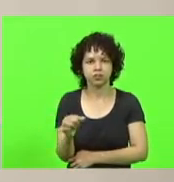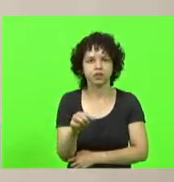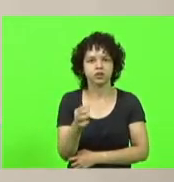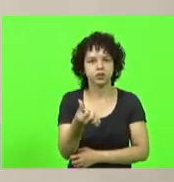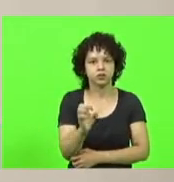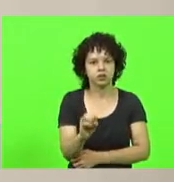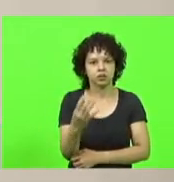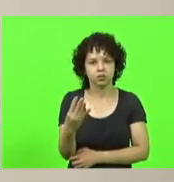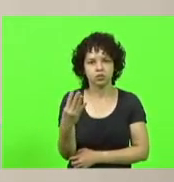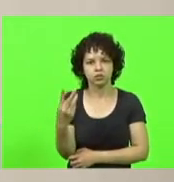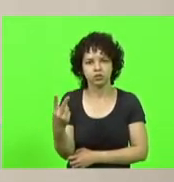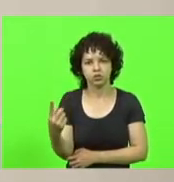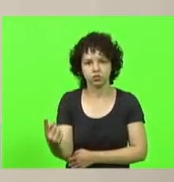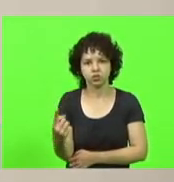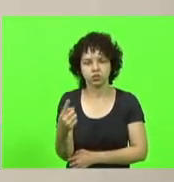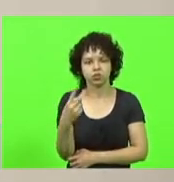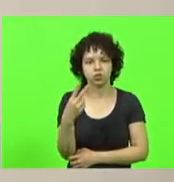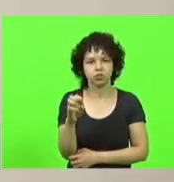60421 de 2021 e